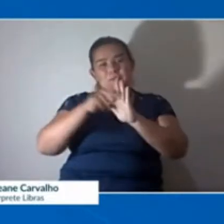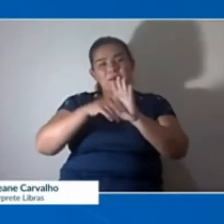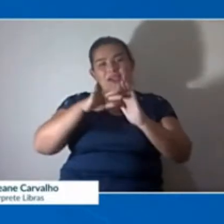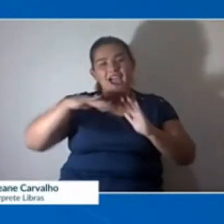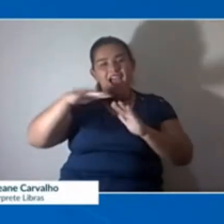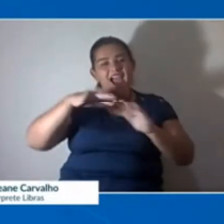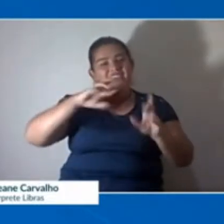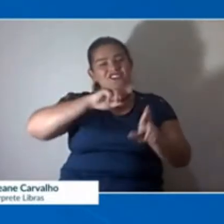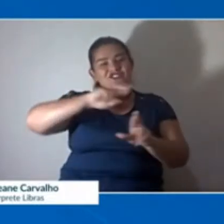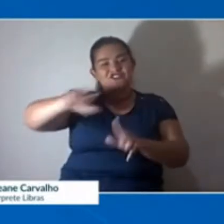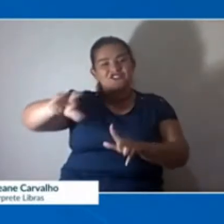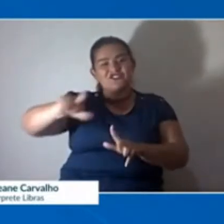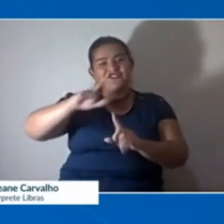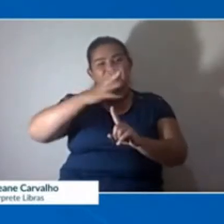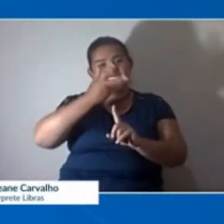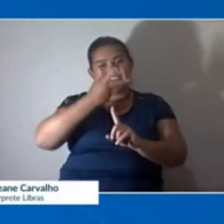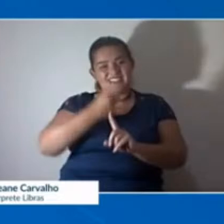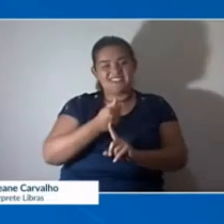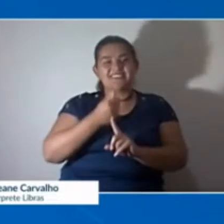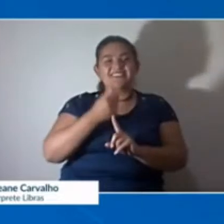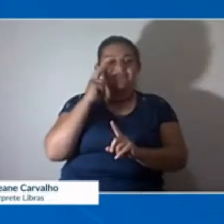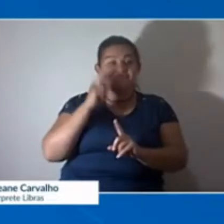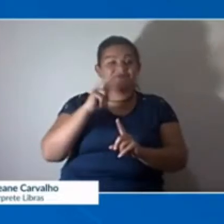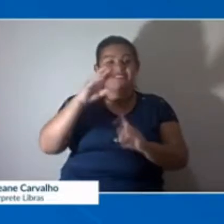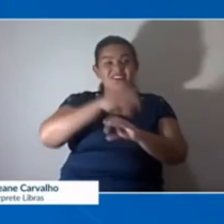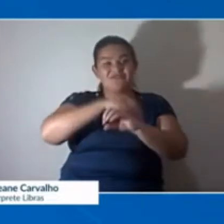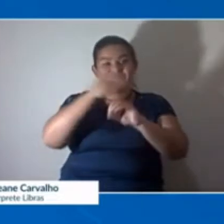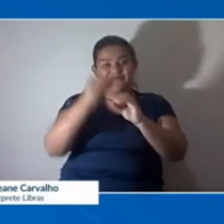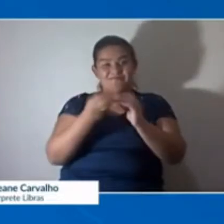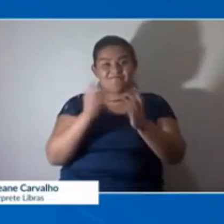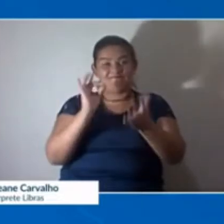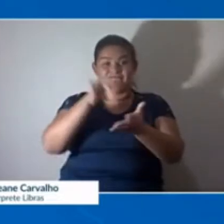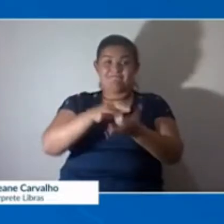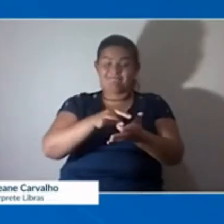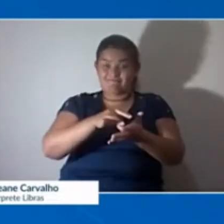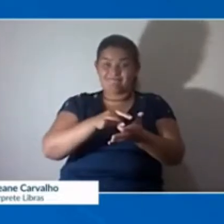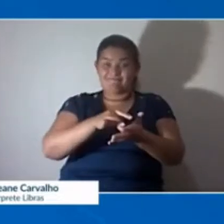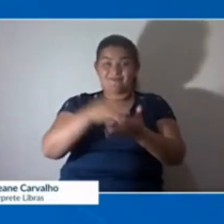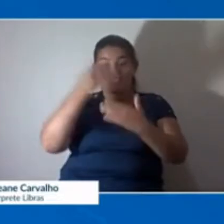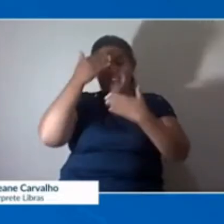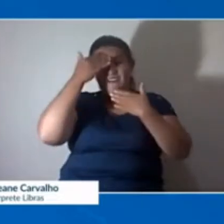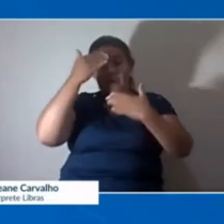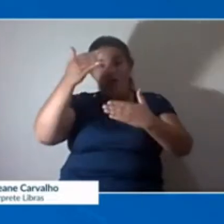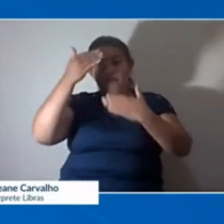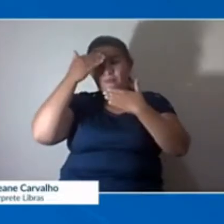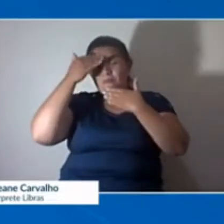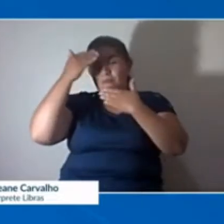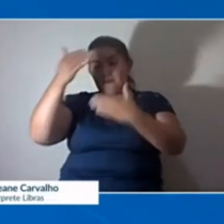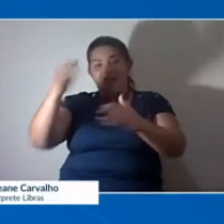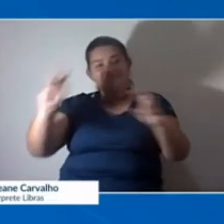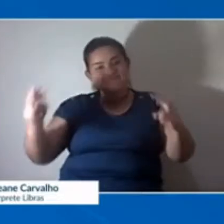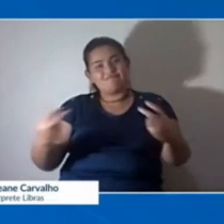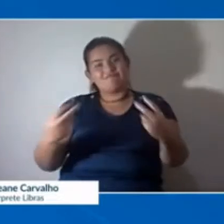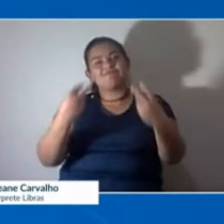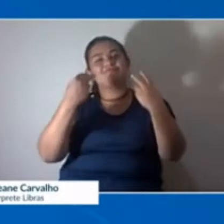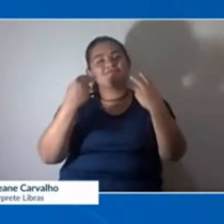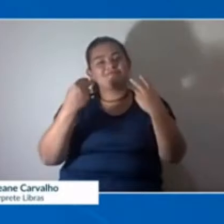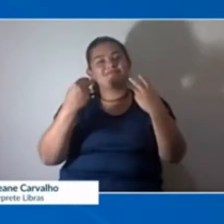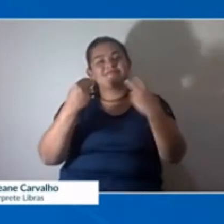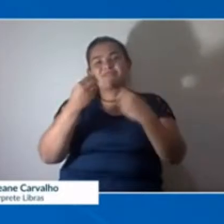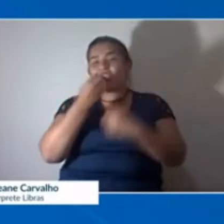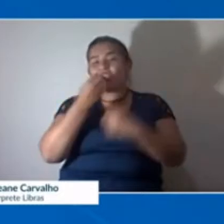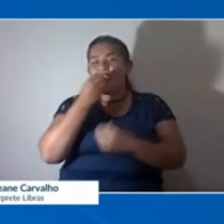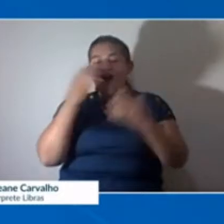meio artístico. Assistam, então, no canal oficial da UFG. Muito obrigada a quem nos acompanhou até agora. Uma ótima